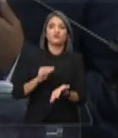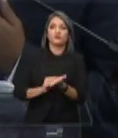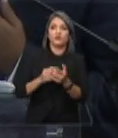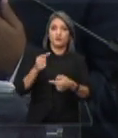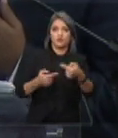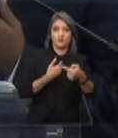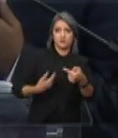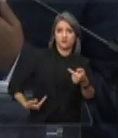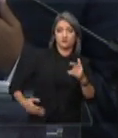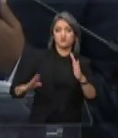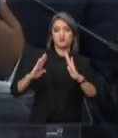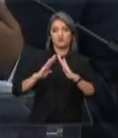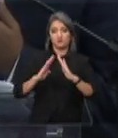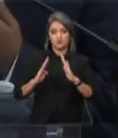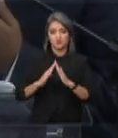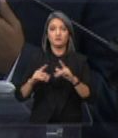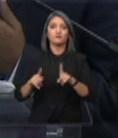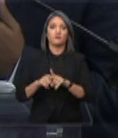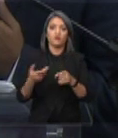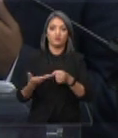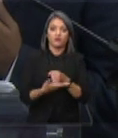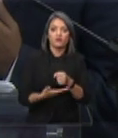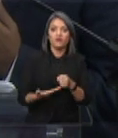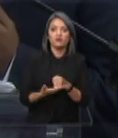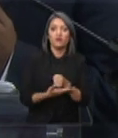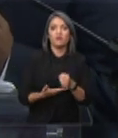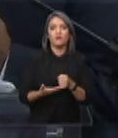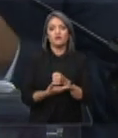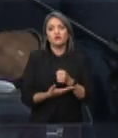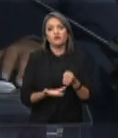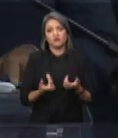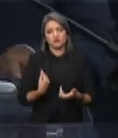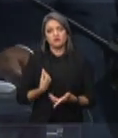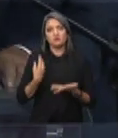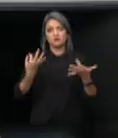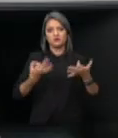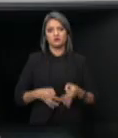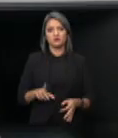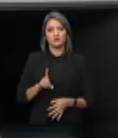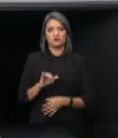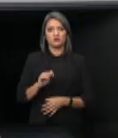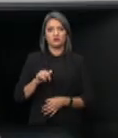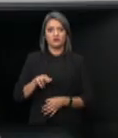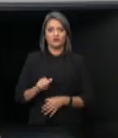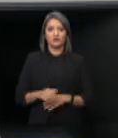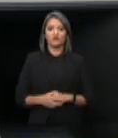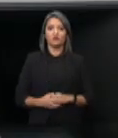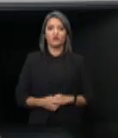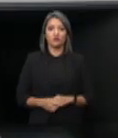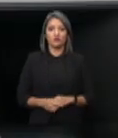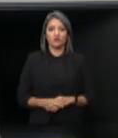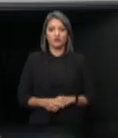moradia e de políticas públicas mais básicas para uma existência digna Muito obrigado agradeço